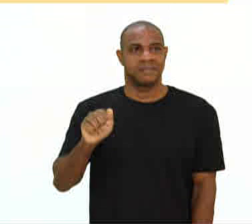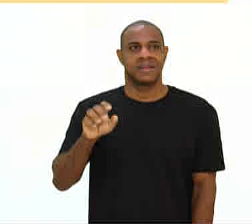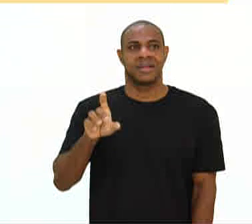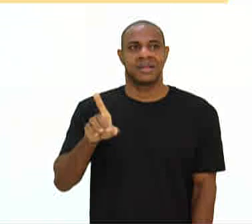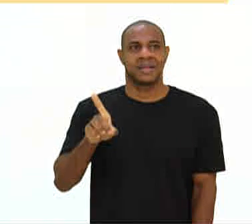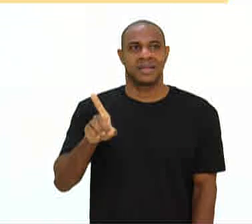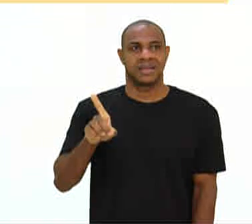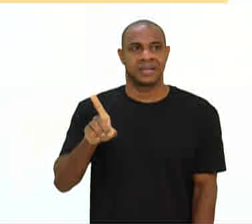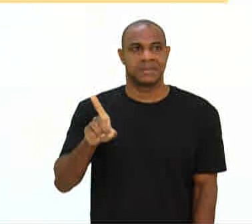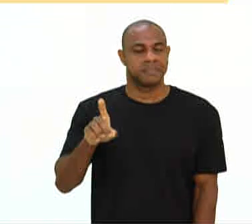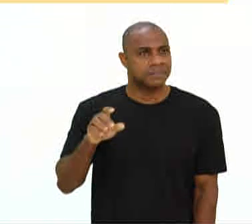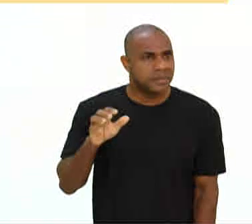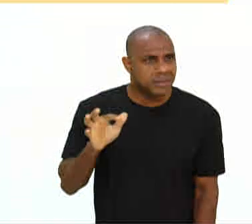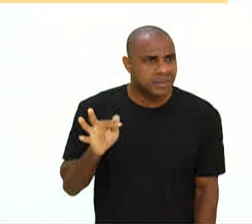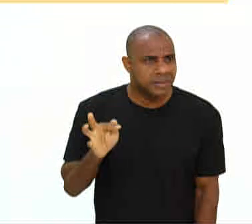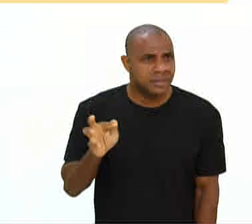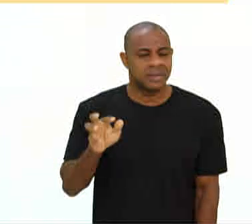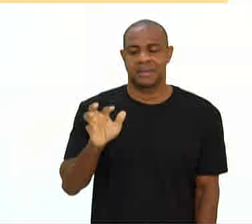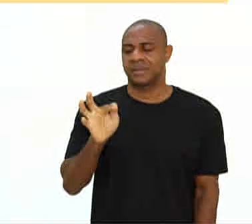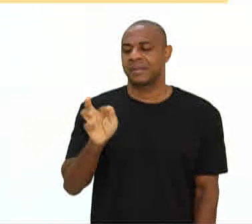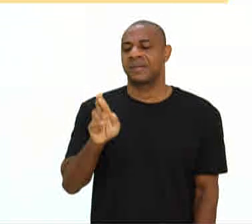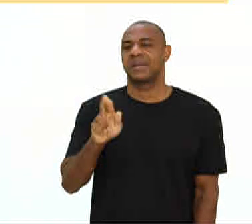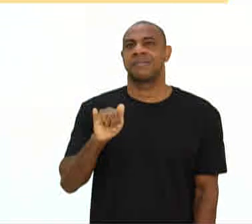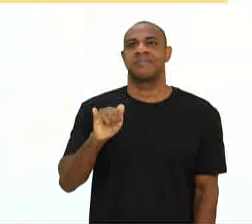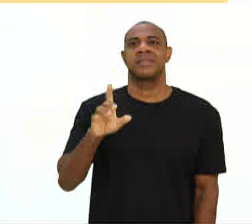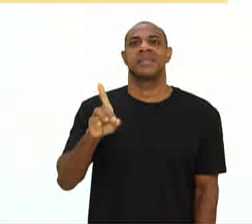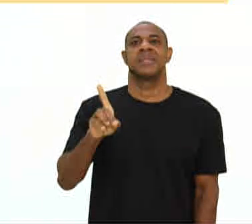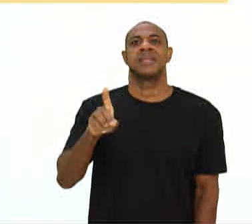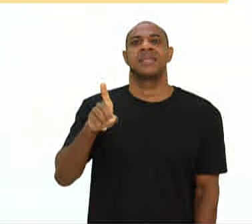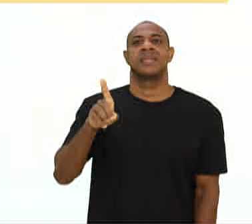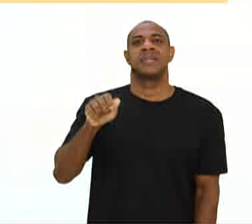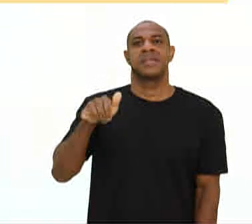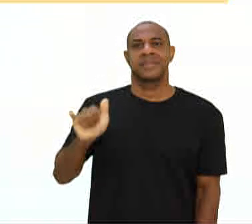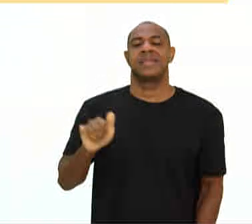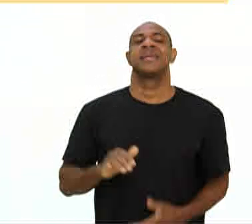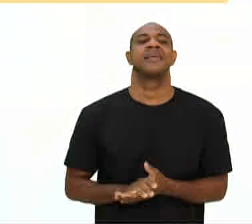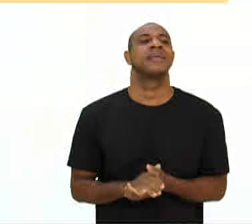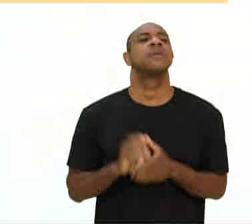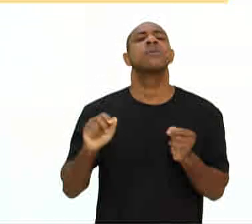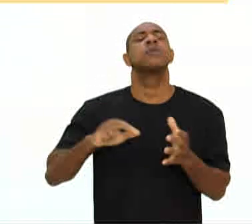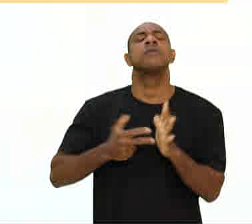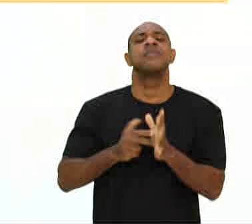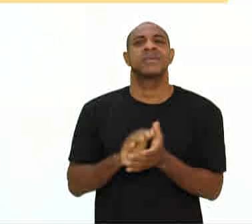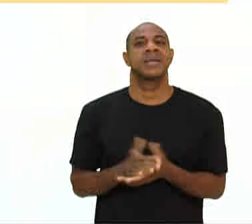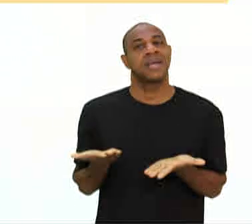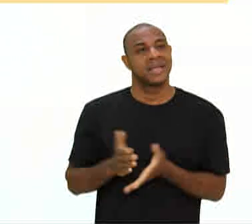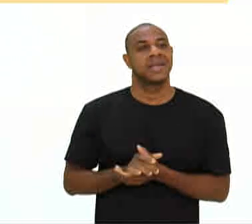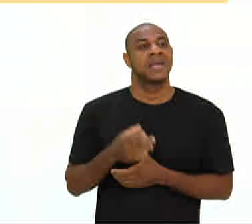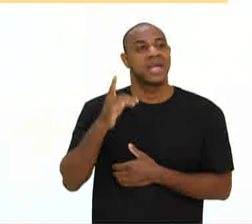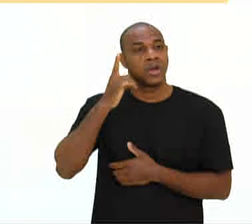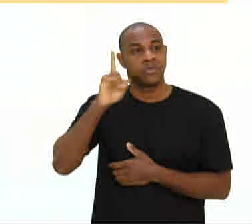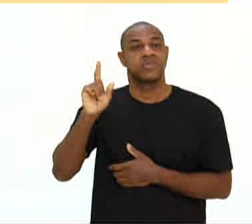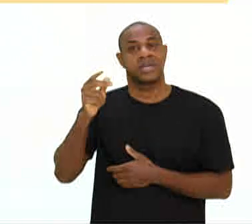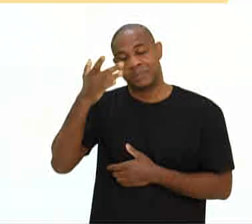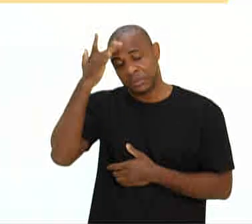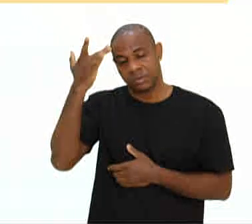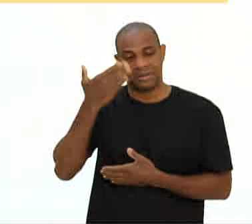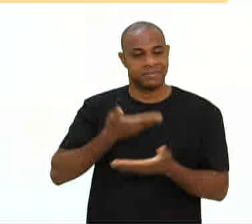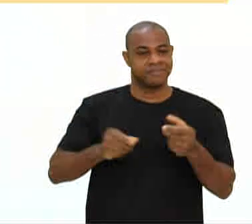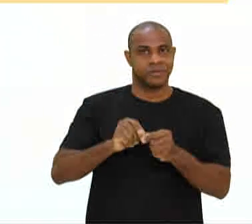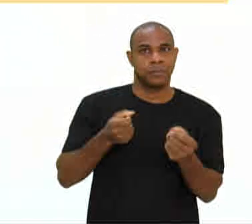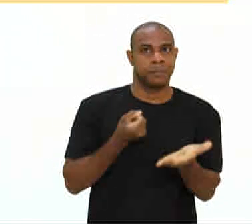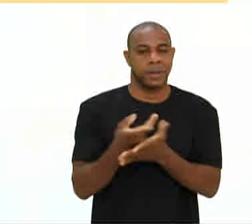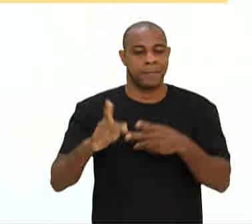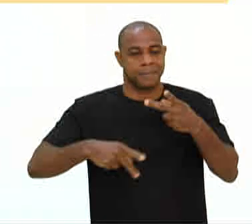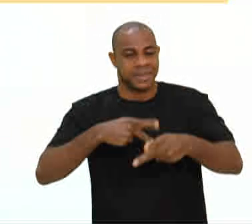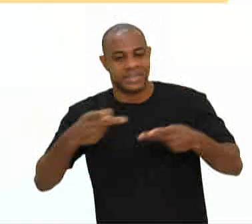big discount. Então, é onde as pessoas vão às lojas para fazer as trocas dos presentes, na maioria das vezes, e também para conseguir comprar